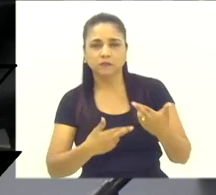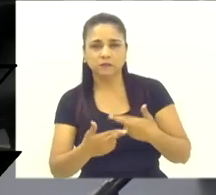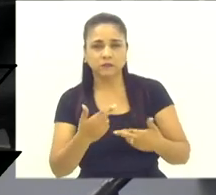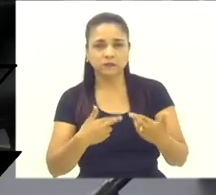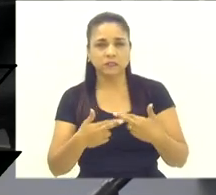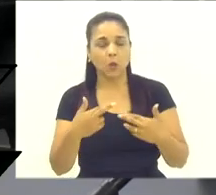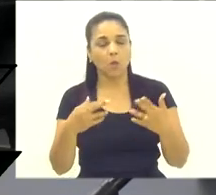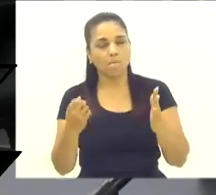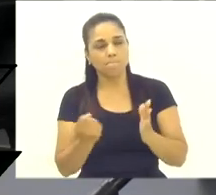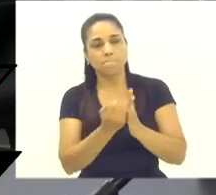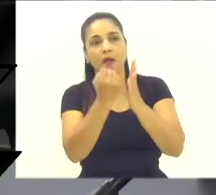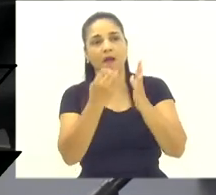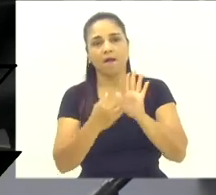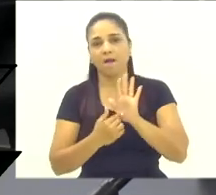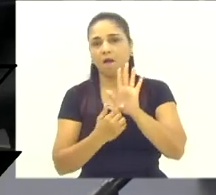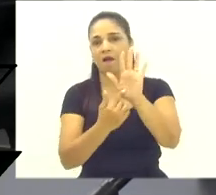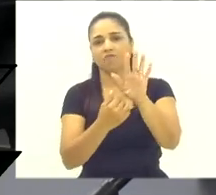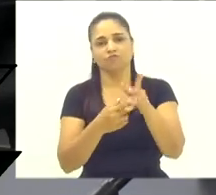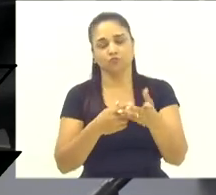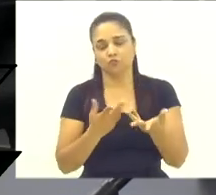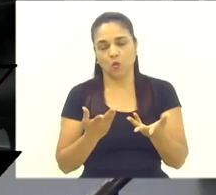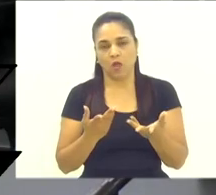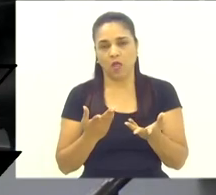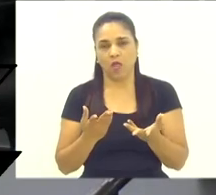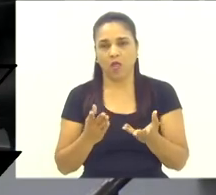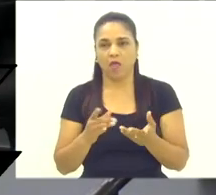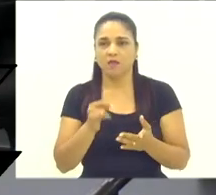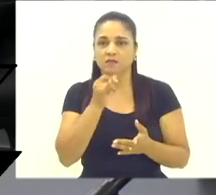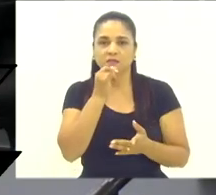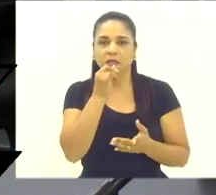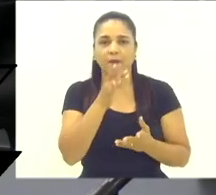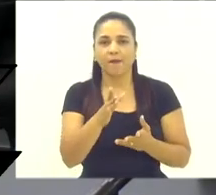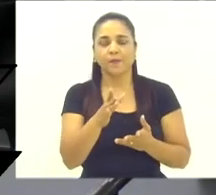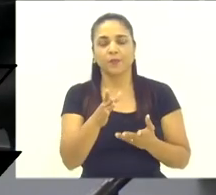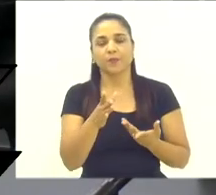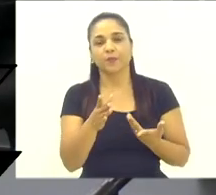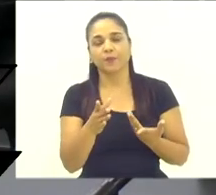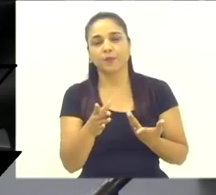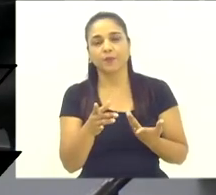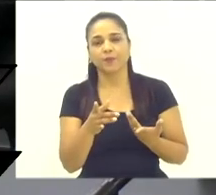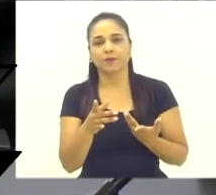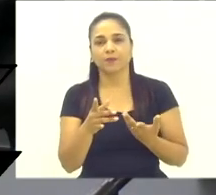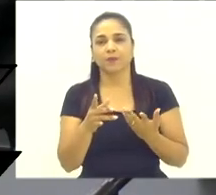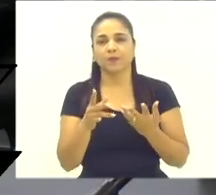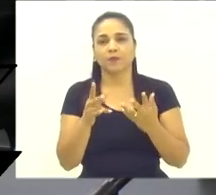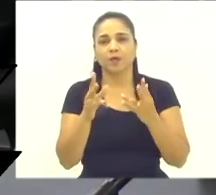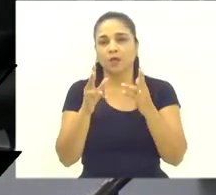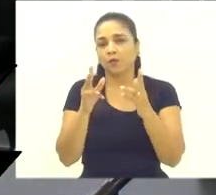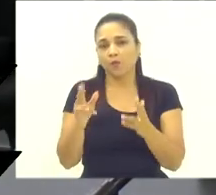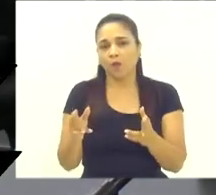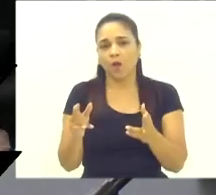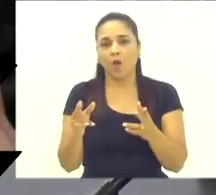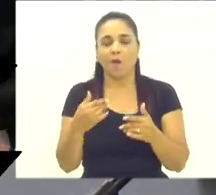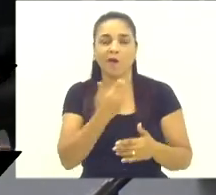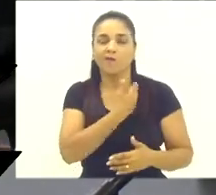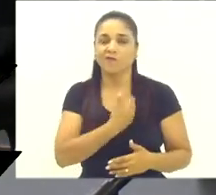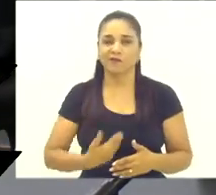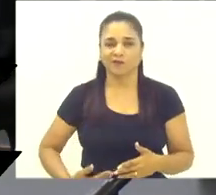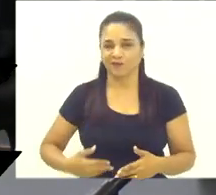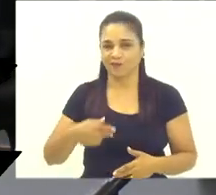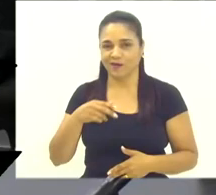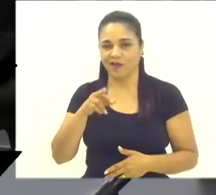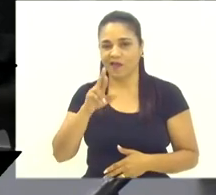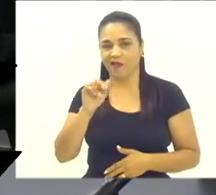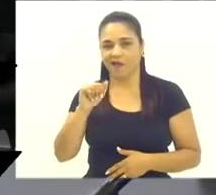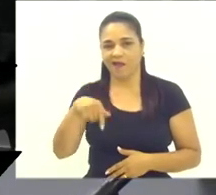destacada mas ela não é colocada da mesma forma ela não é colocada da mesma forma como a Governadora Raquel